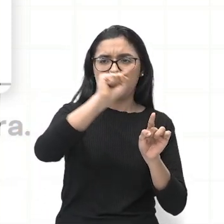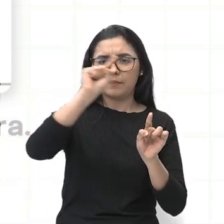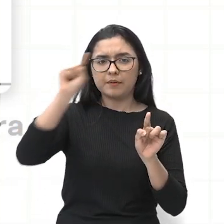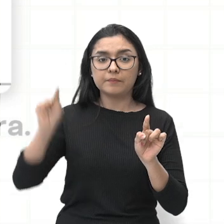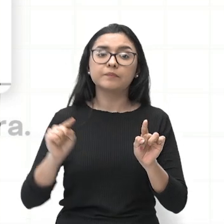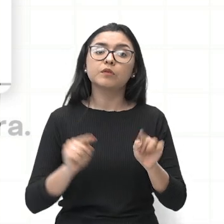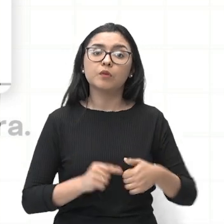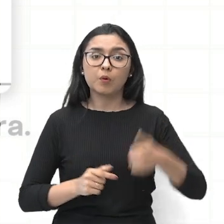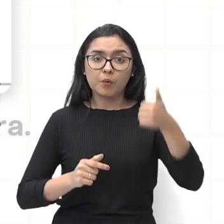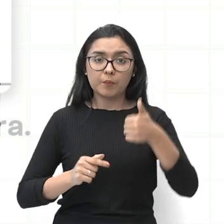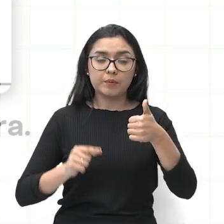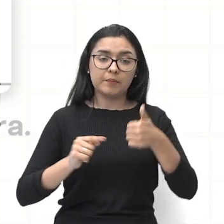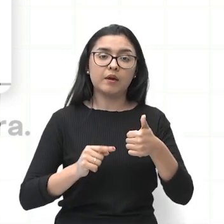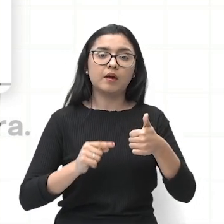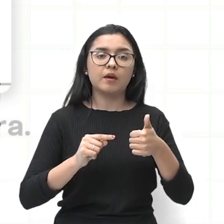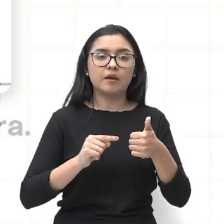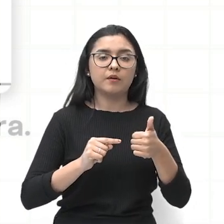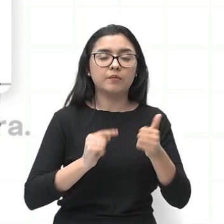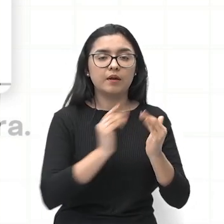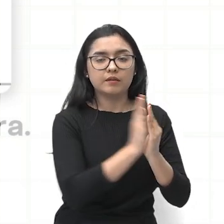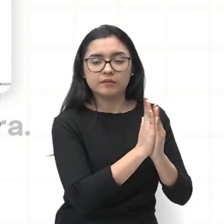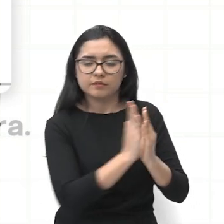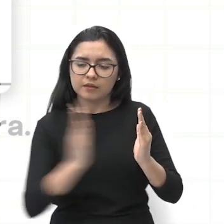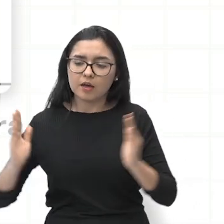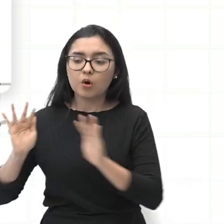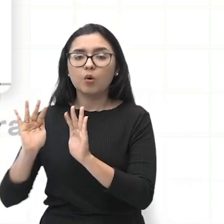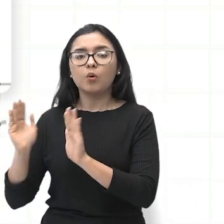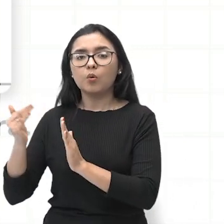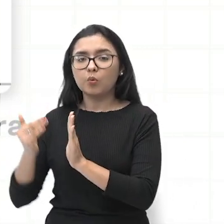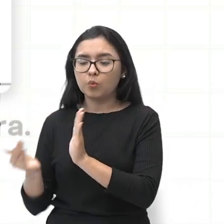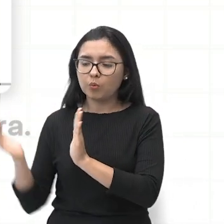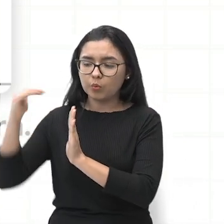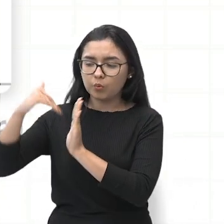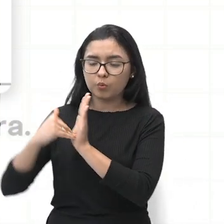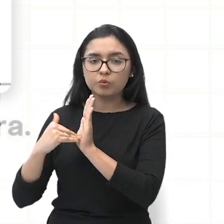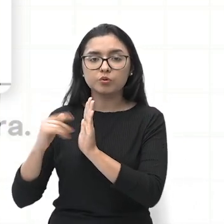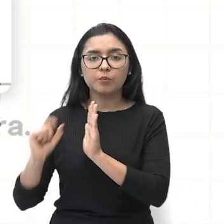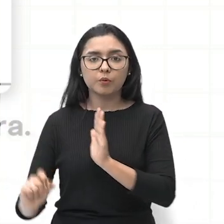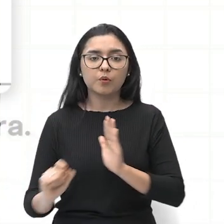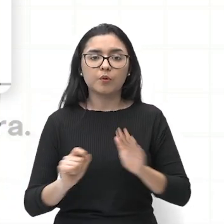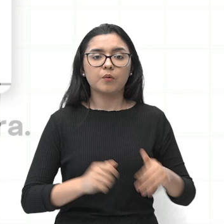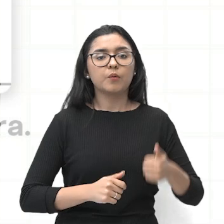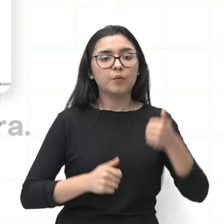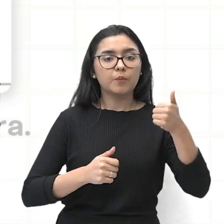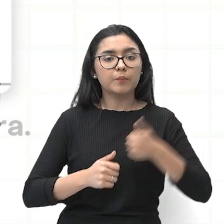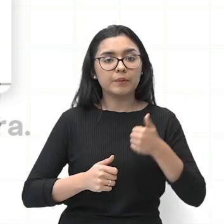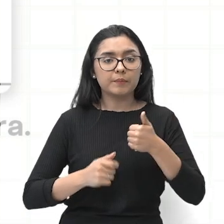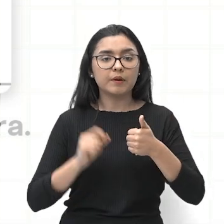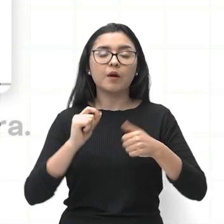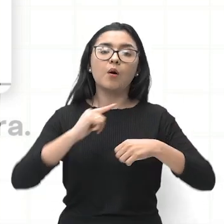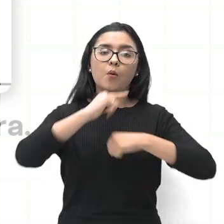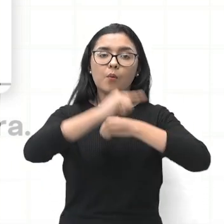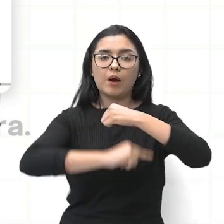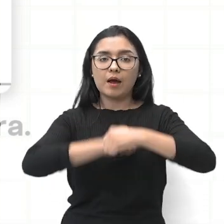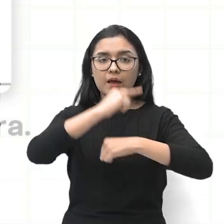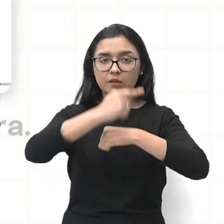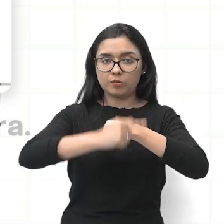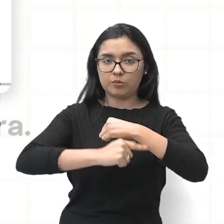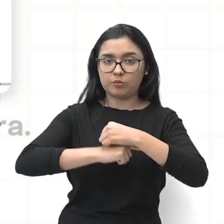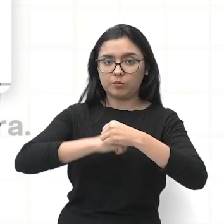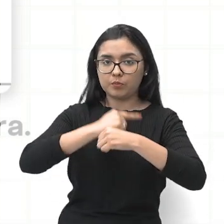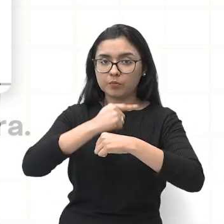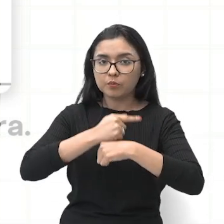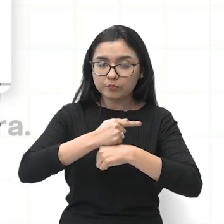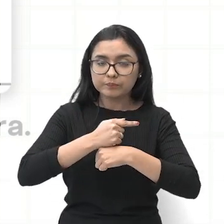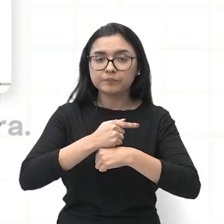do primeiro até o último, sendo o primeiro o nosso átomo,